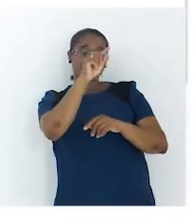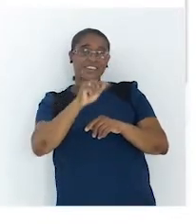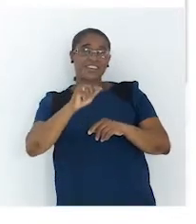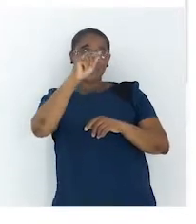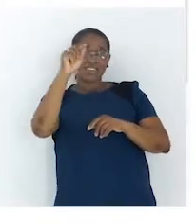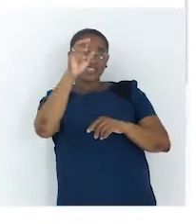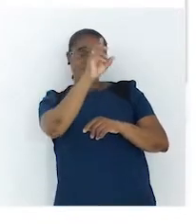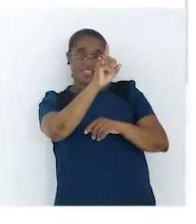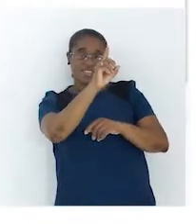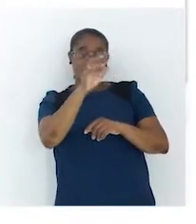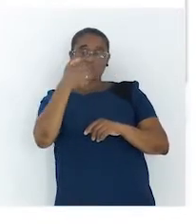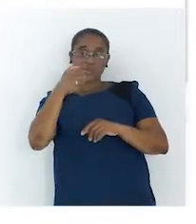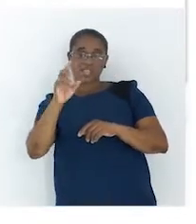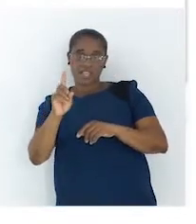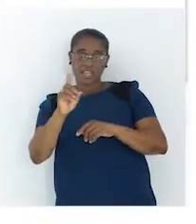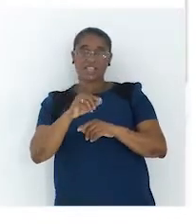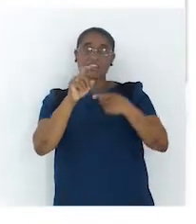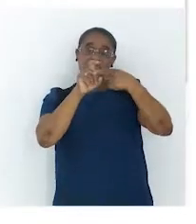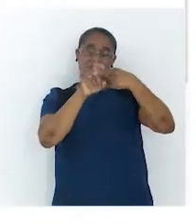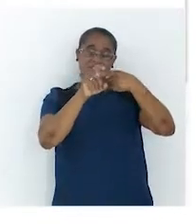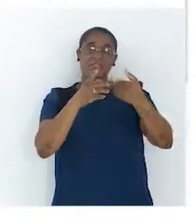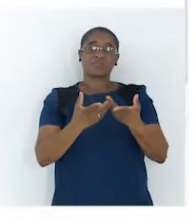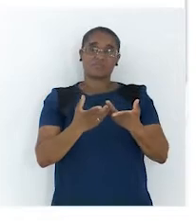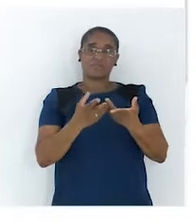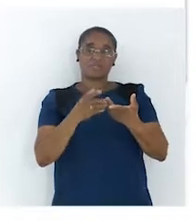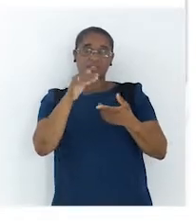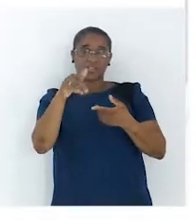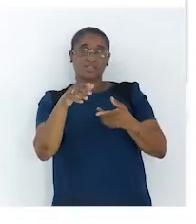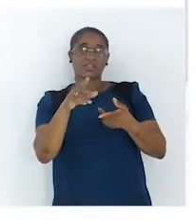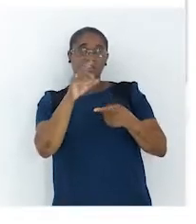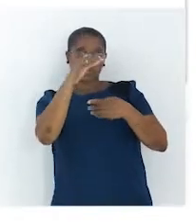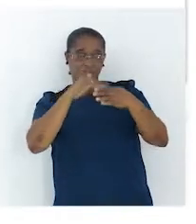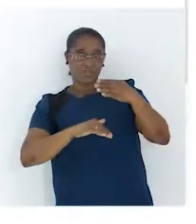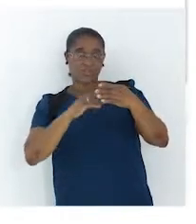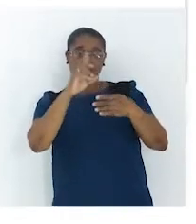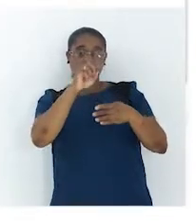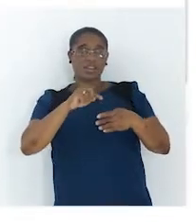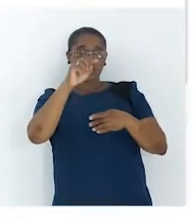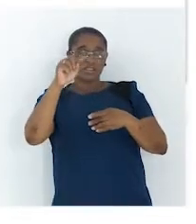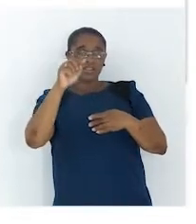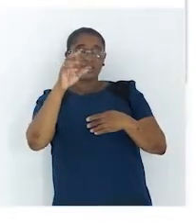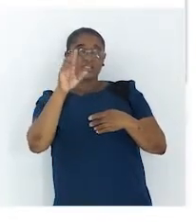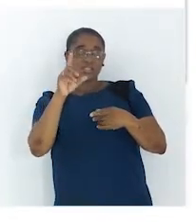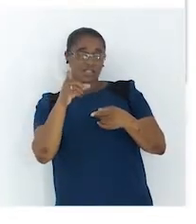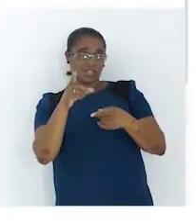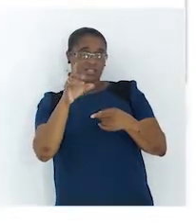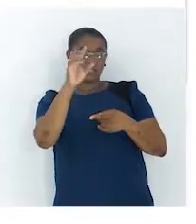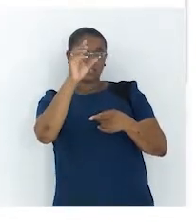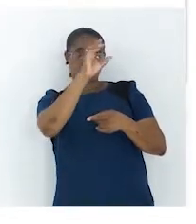reis 26 de 56 A dividido por raiz em 62 tudo isso sobre dois